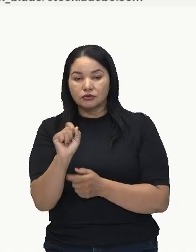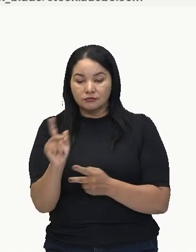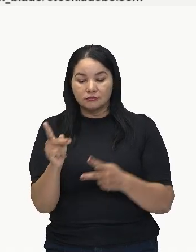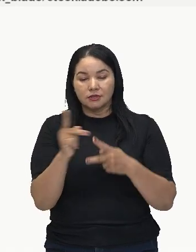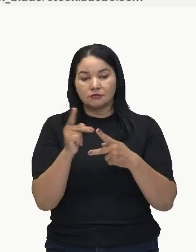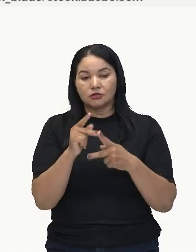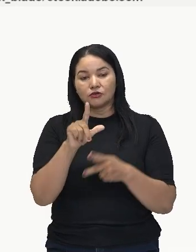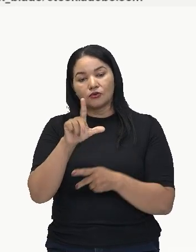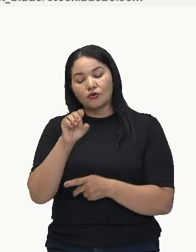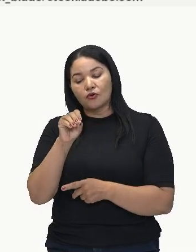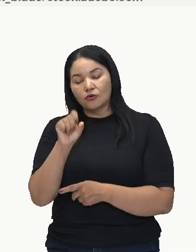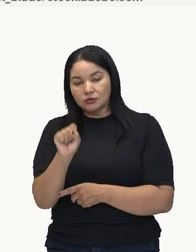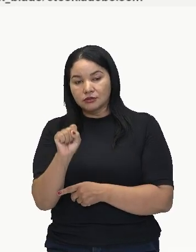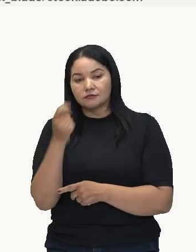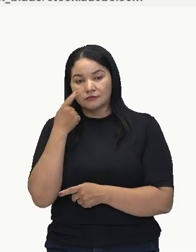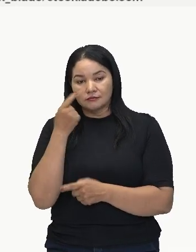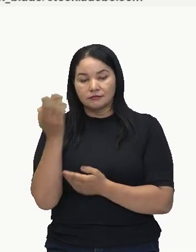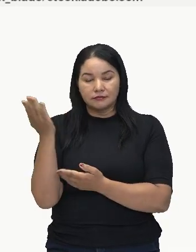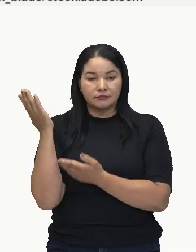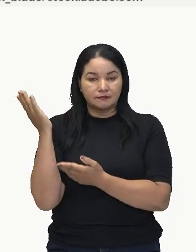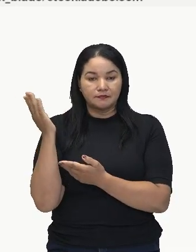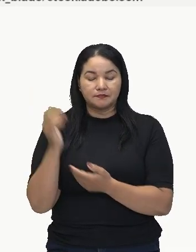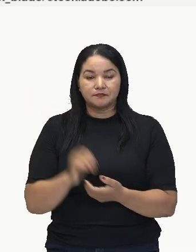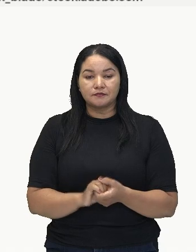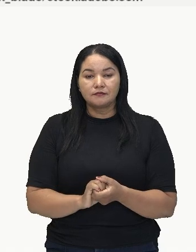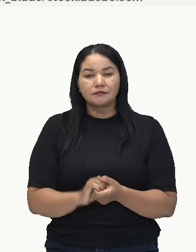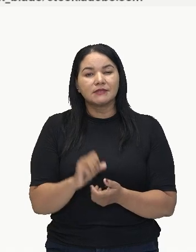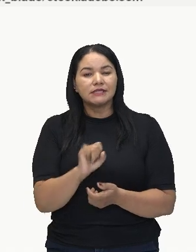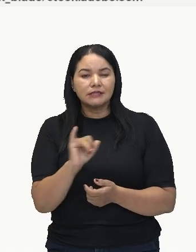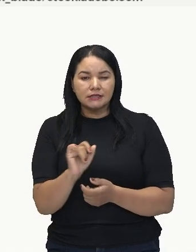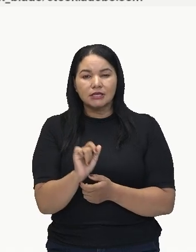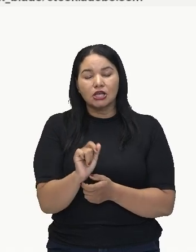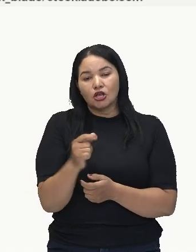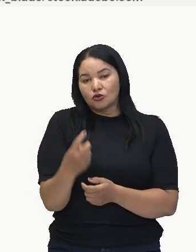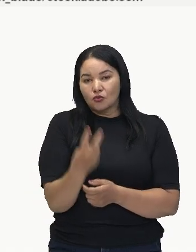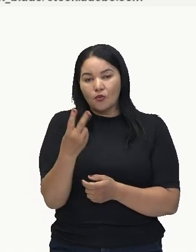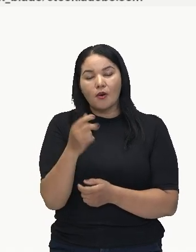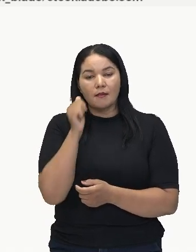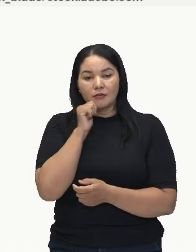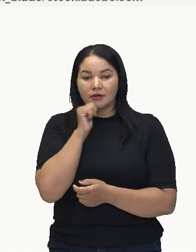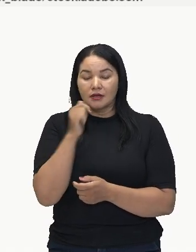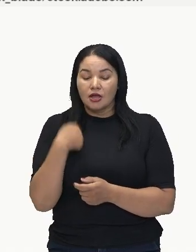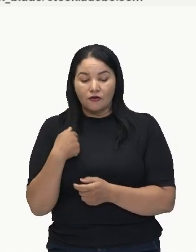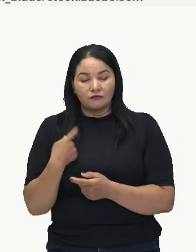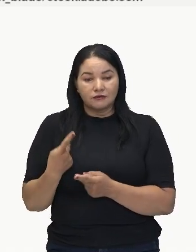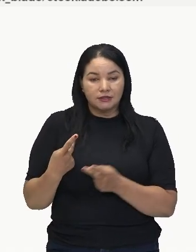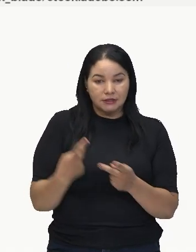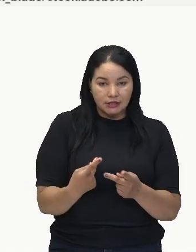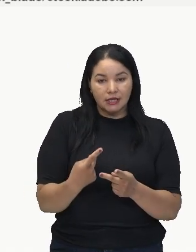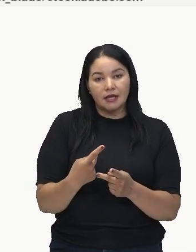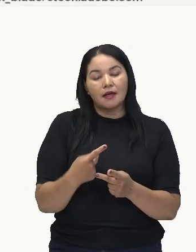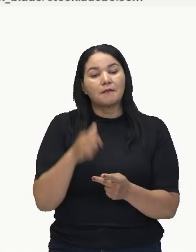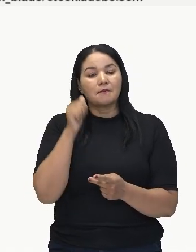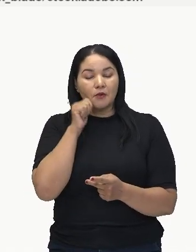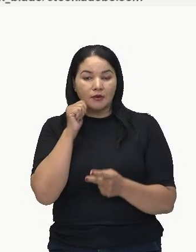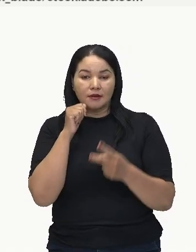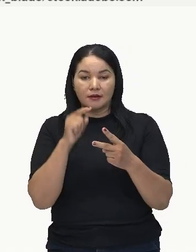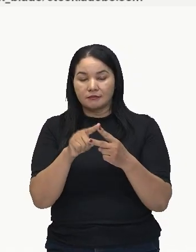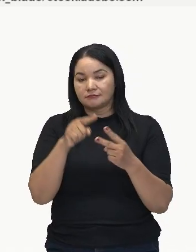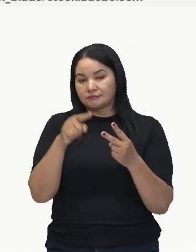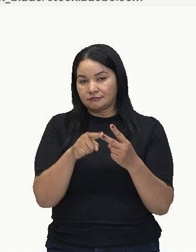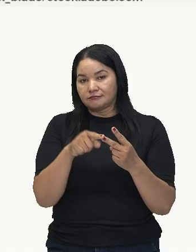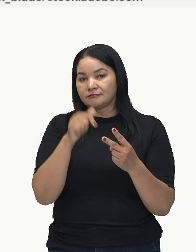bem. Los visité, ok? Se no caso fosse duas mulheres, visité a Mercedes e Ana